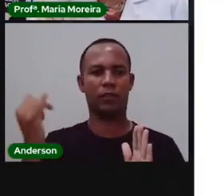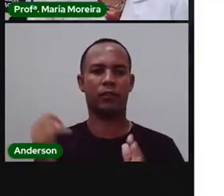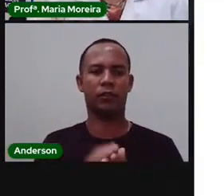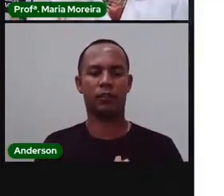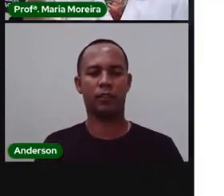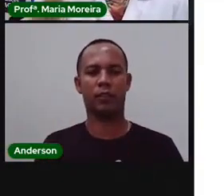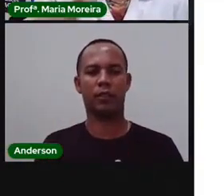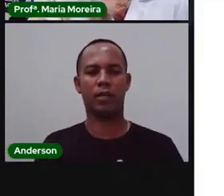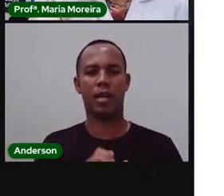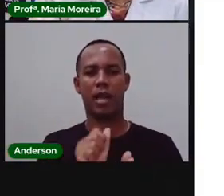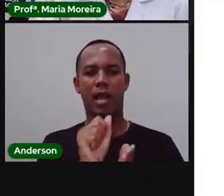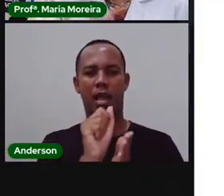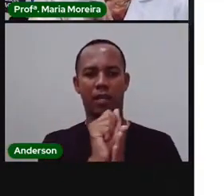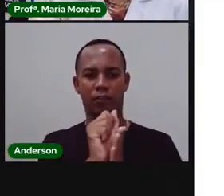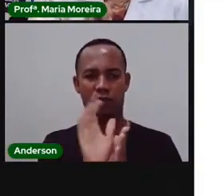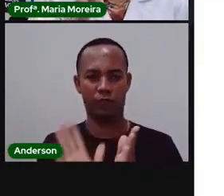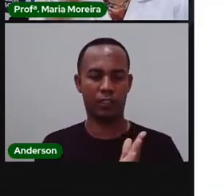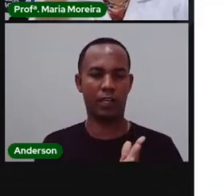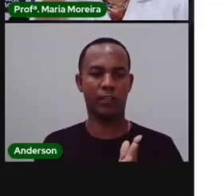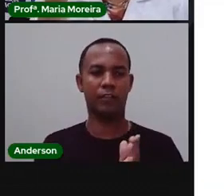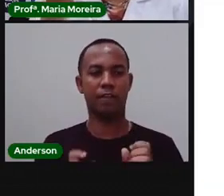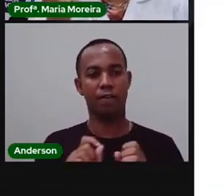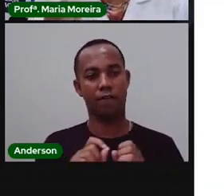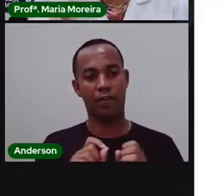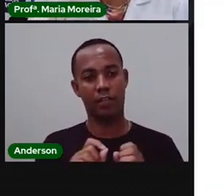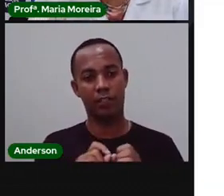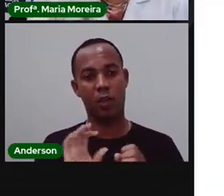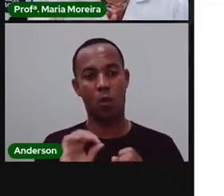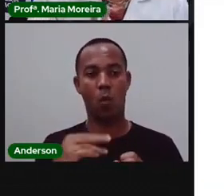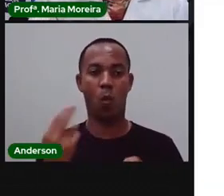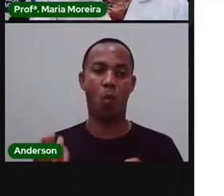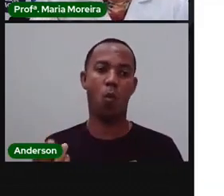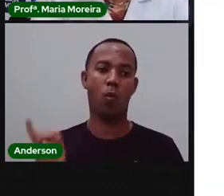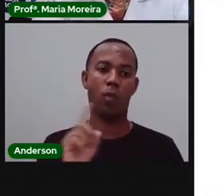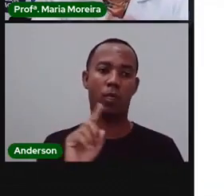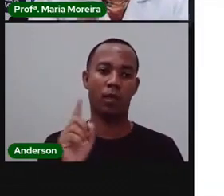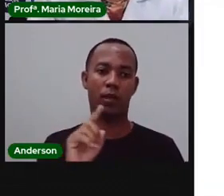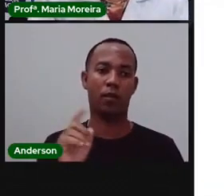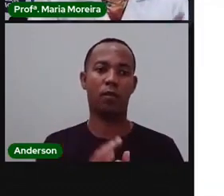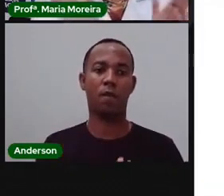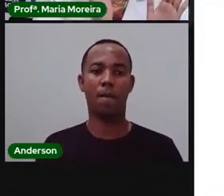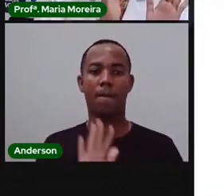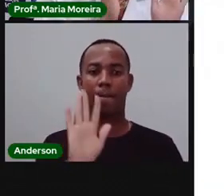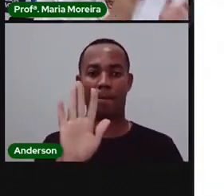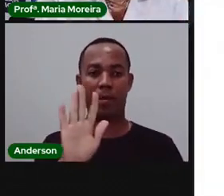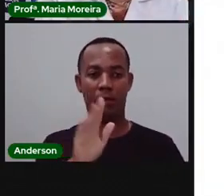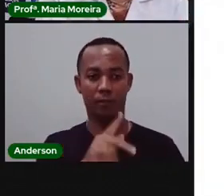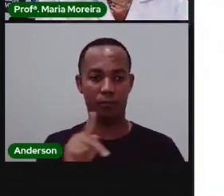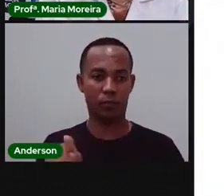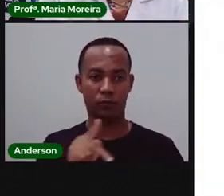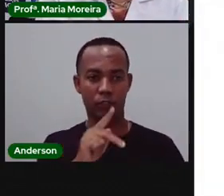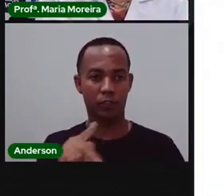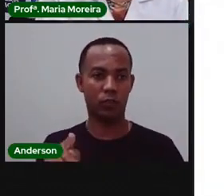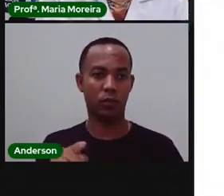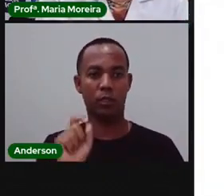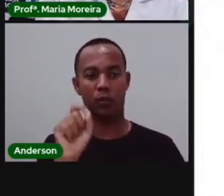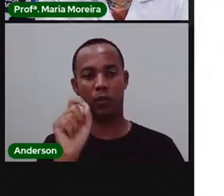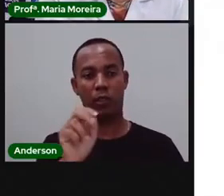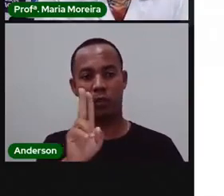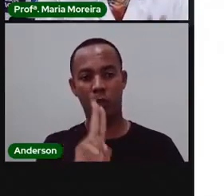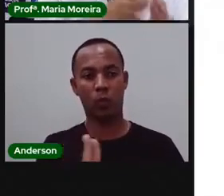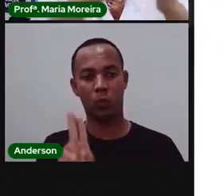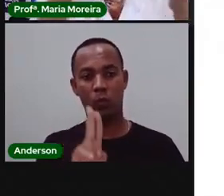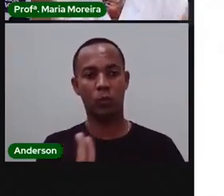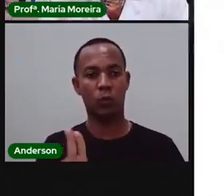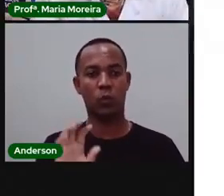o professor pode utilizar ou não, tá? Mas independente de sua professora ou do seu professor utilizarem ou